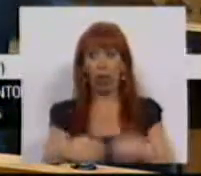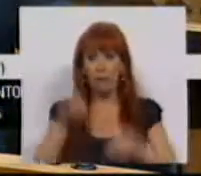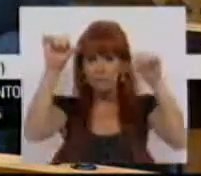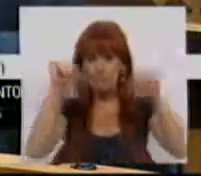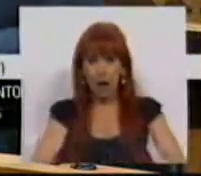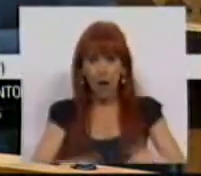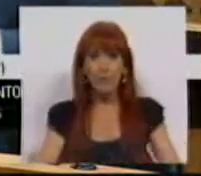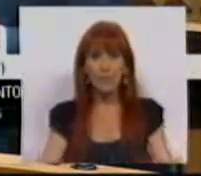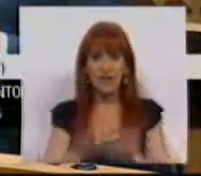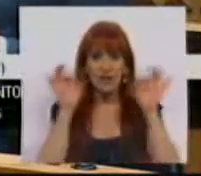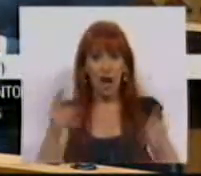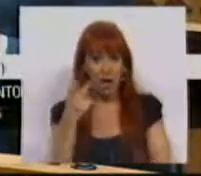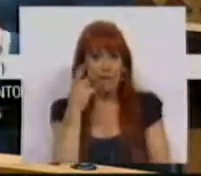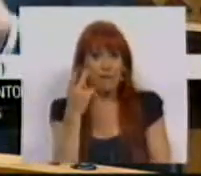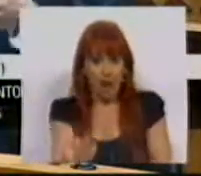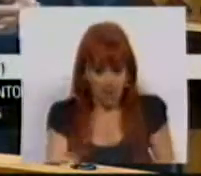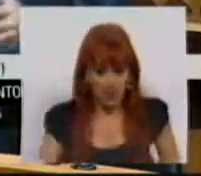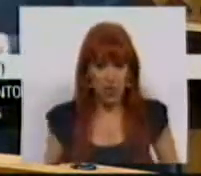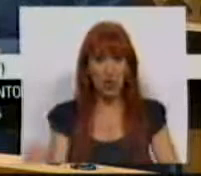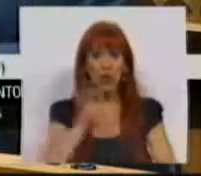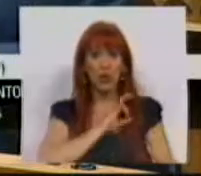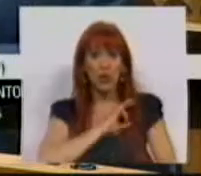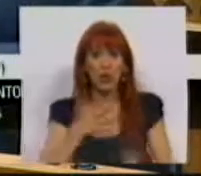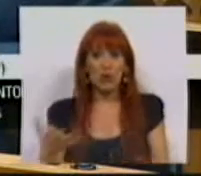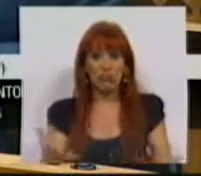amargura, como vemos,